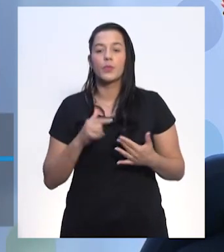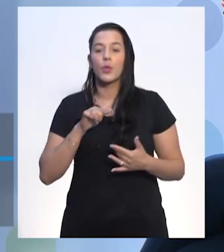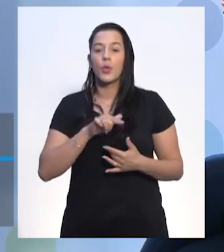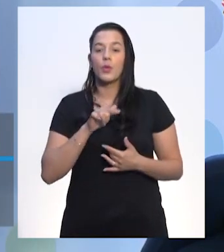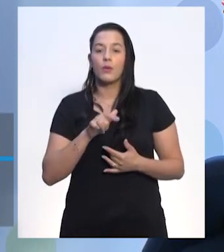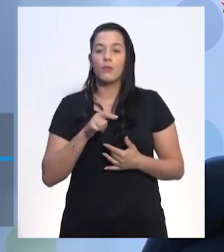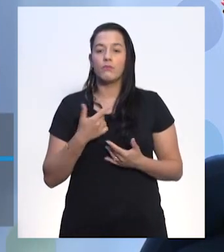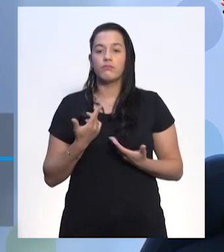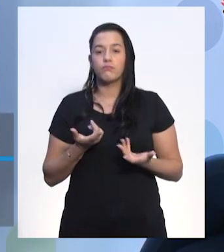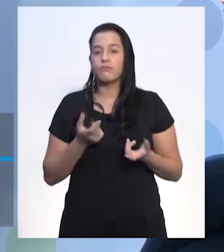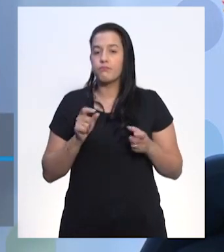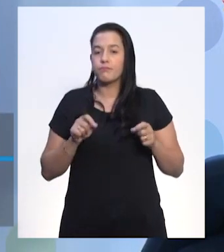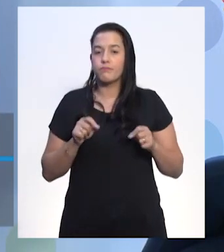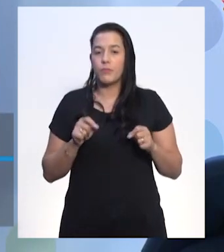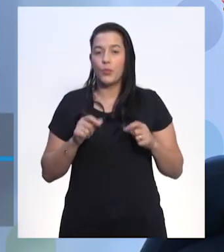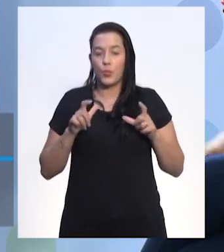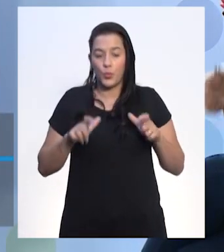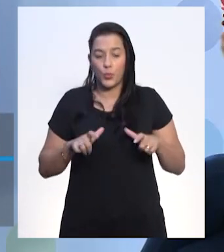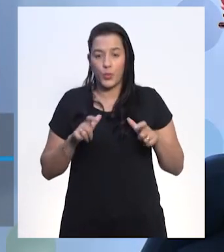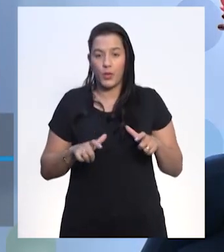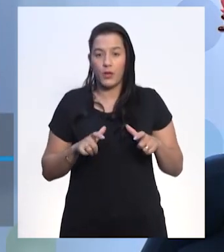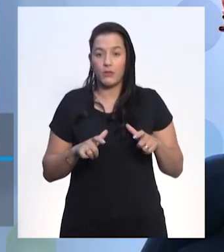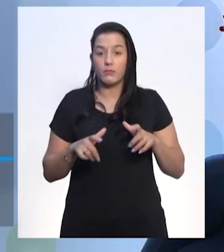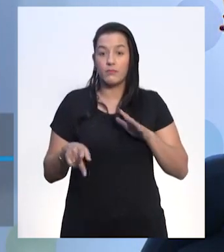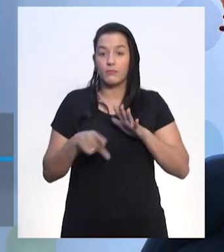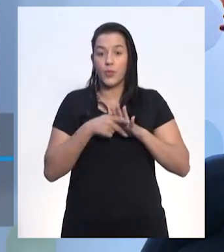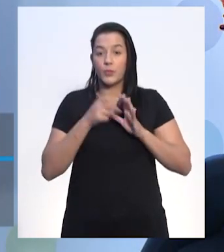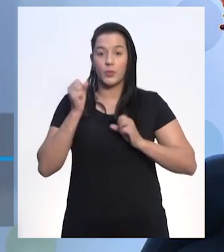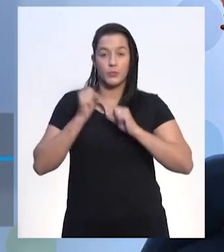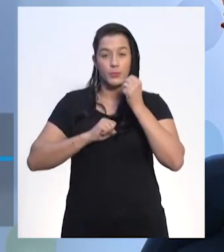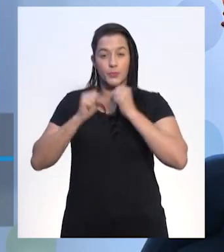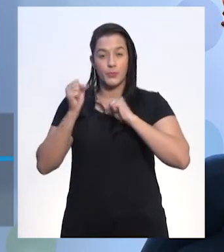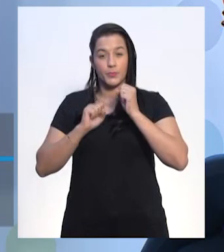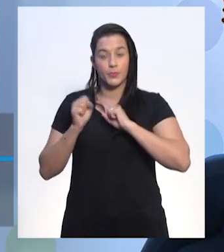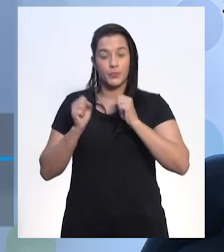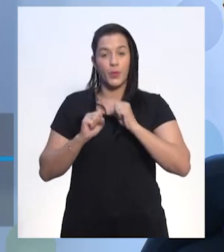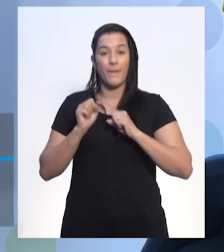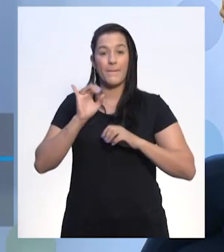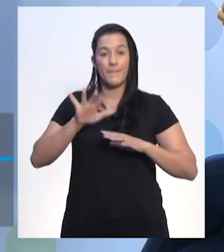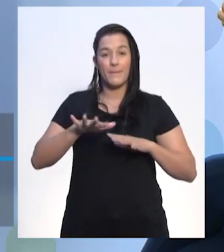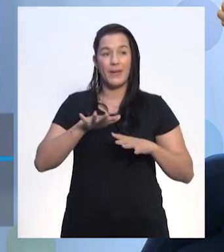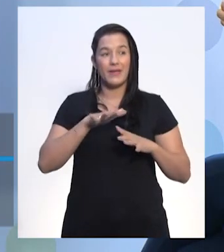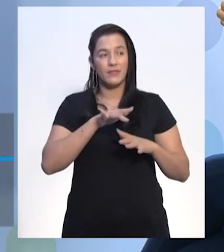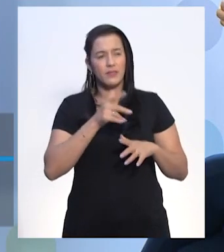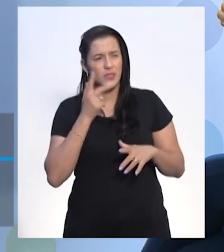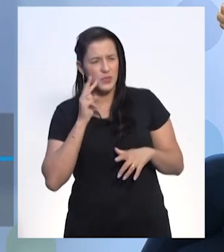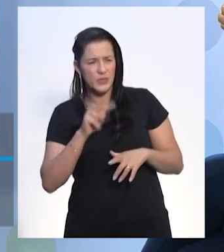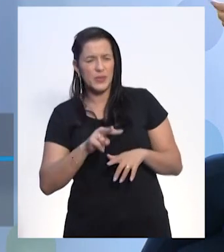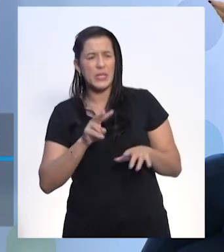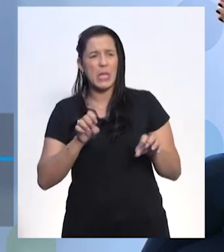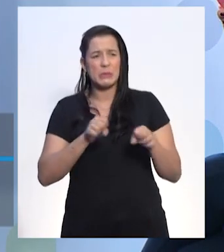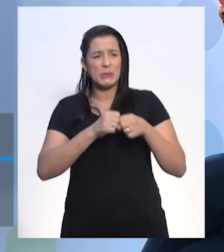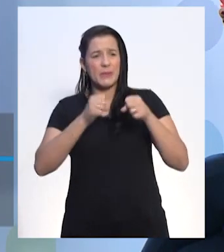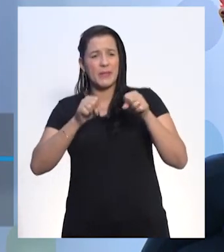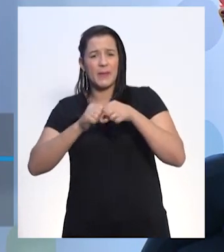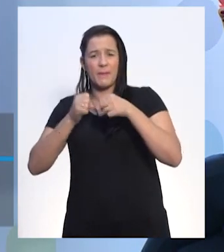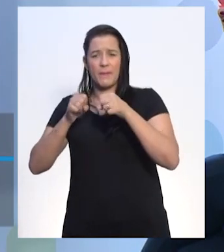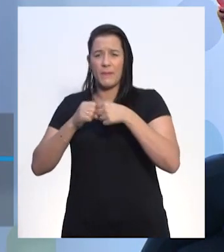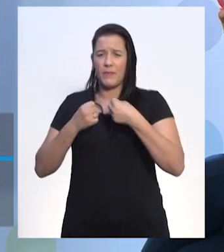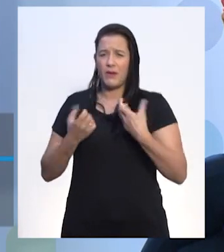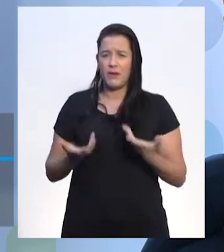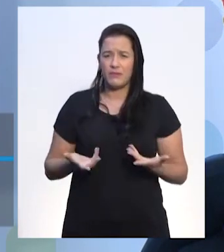gente mora, um local para se praticar atividade, para se praticar o esporte. Se ela não